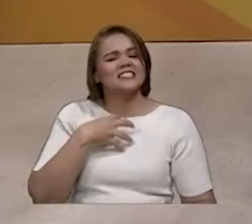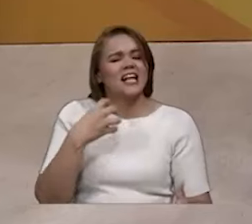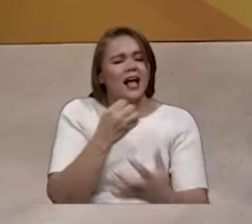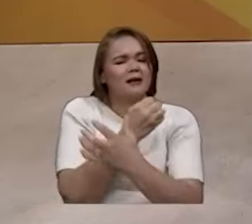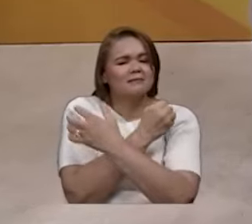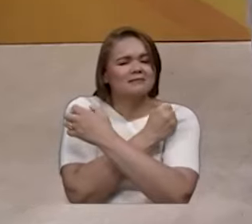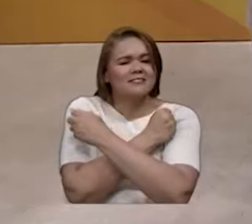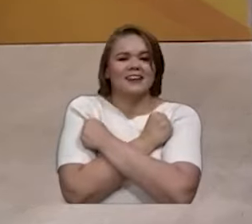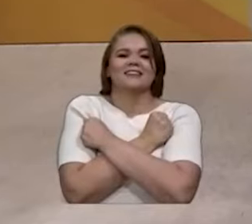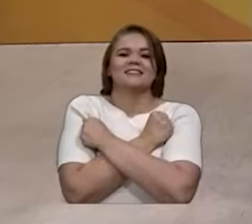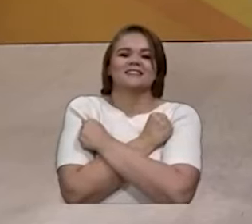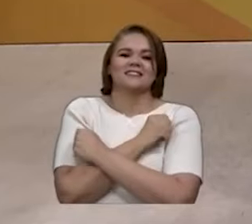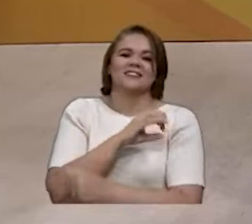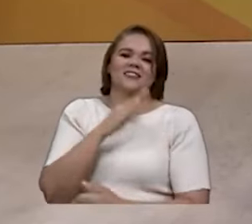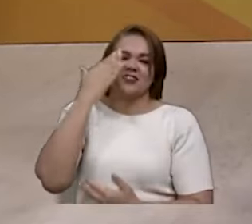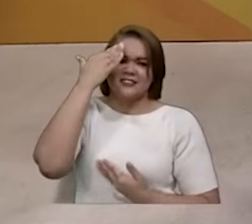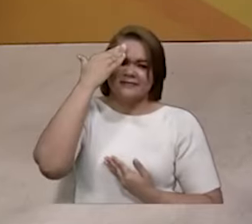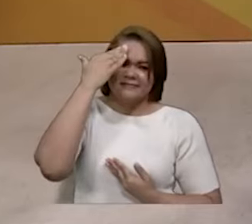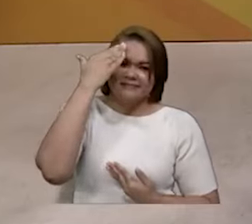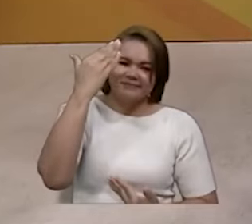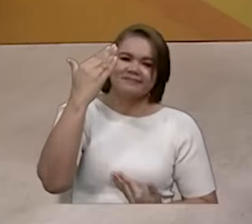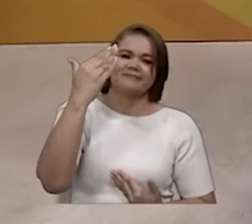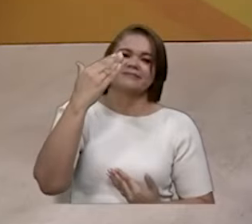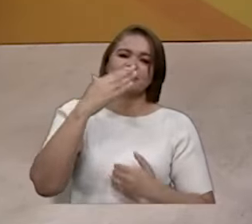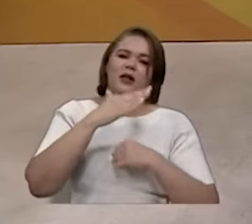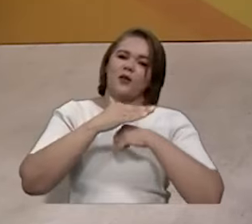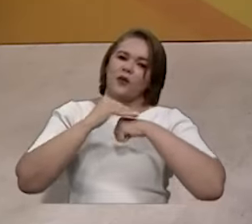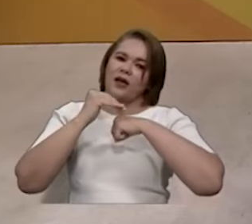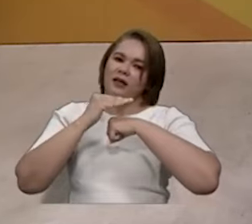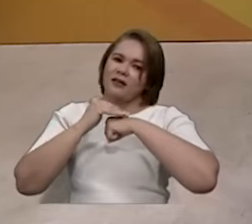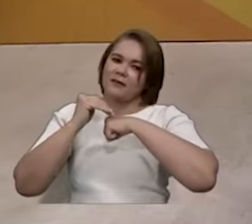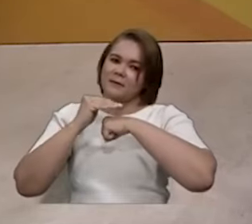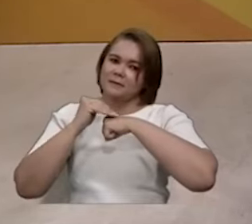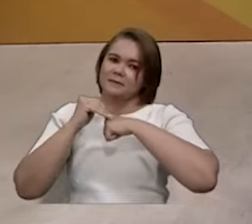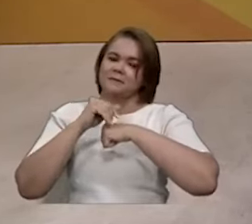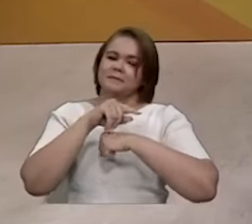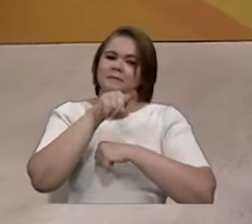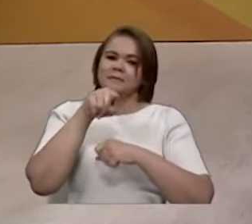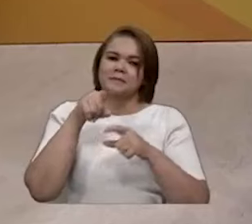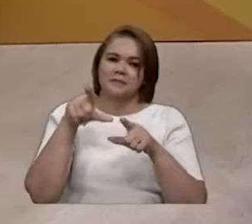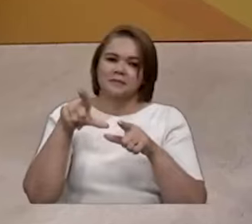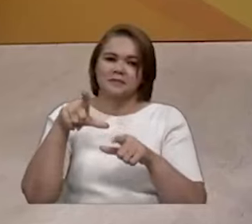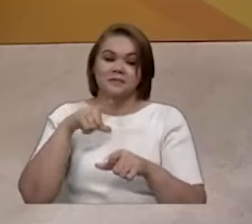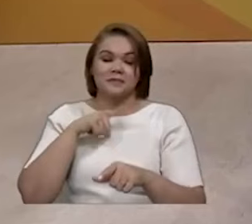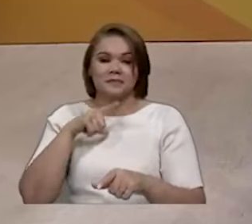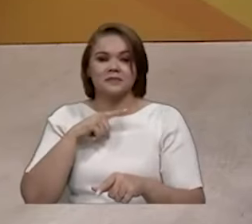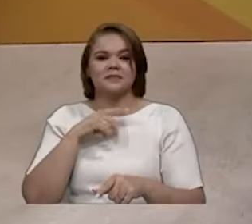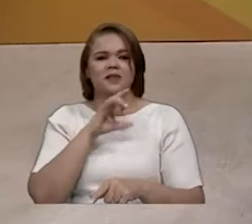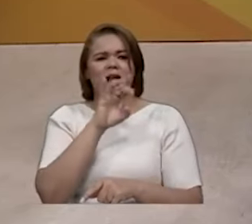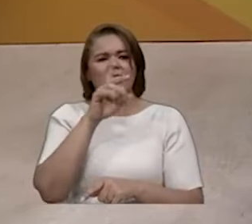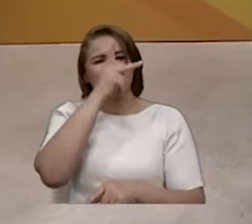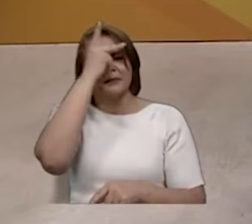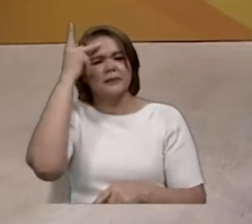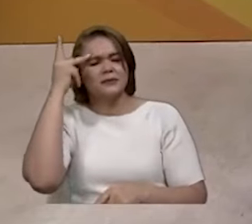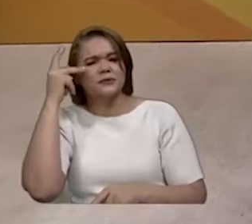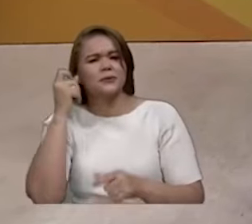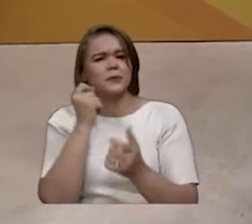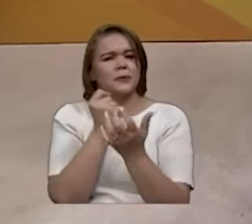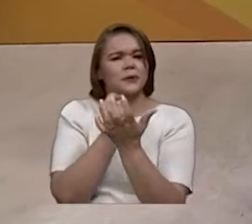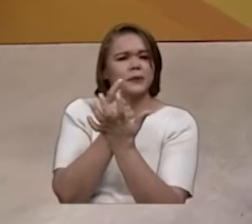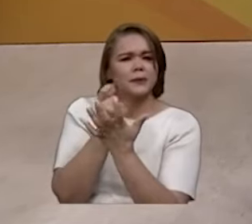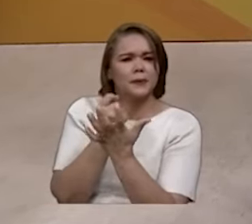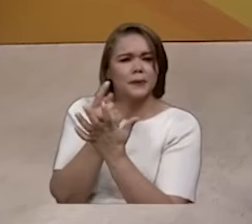abraçados. Nós somos muito gratos aí por todo o carinho, né, que vocês têm com cada um que chega para poder adquirir o Caju